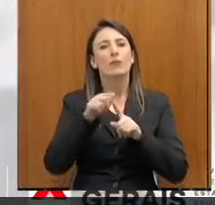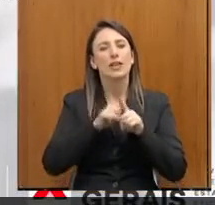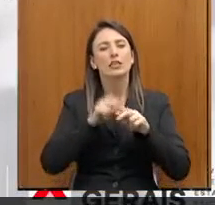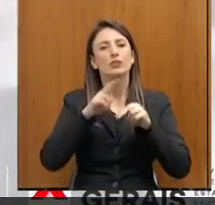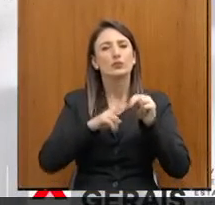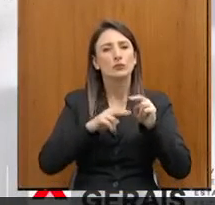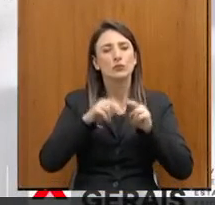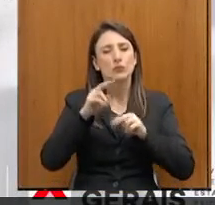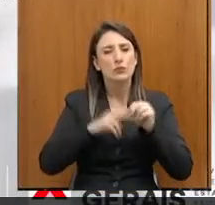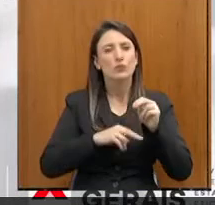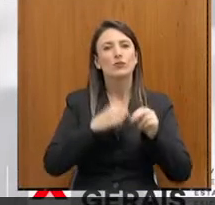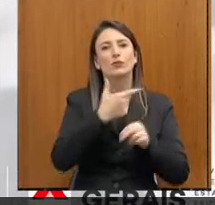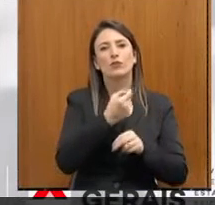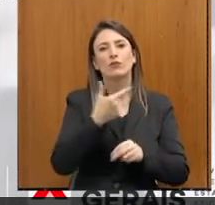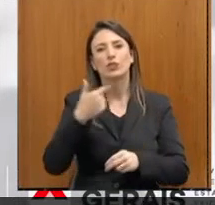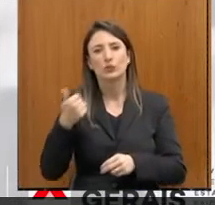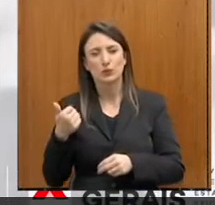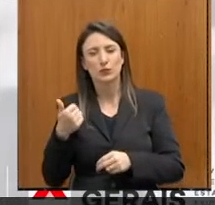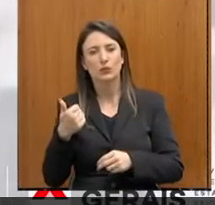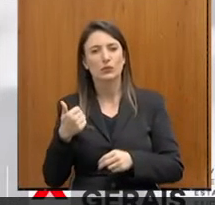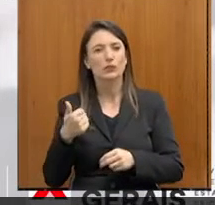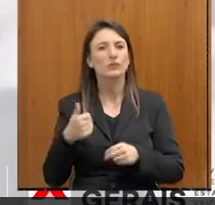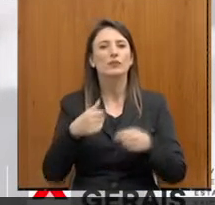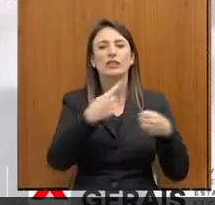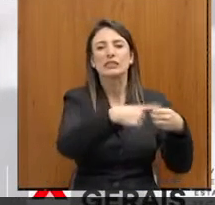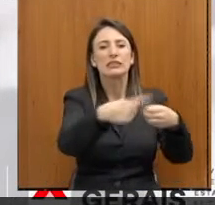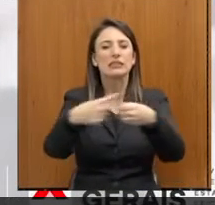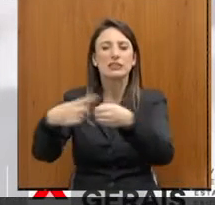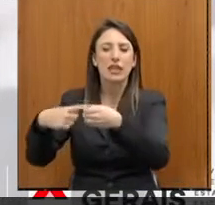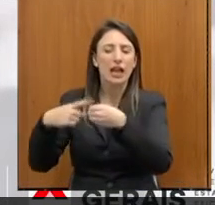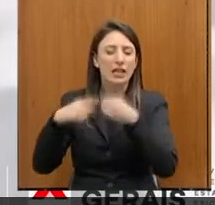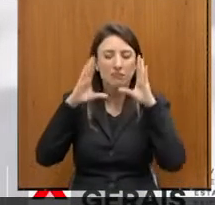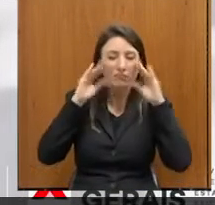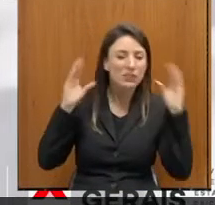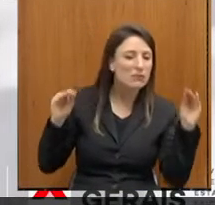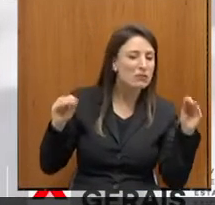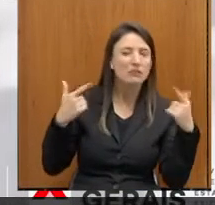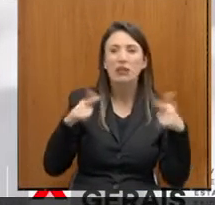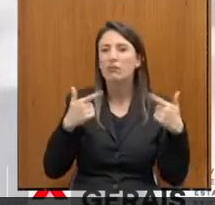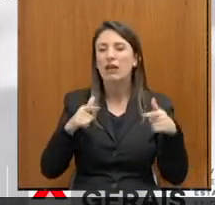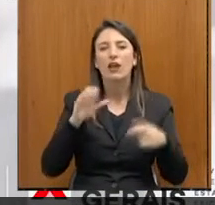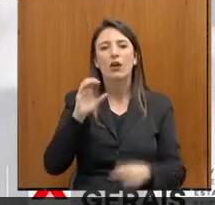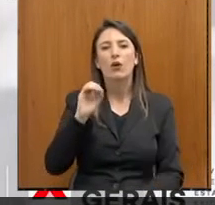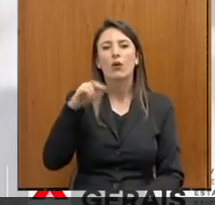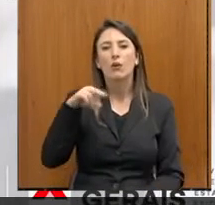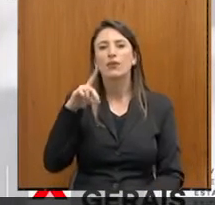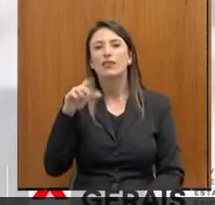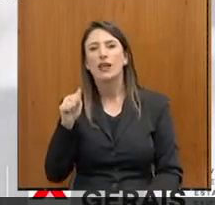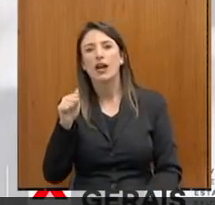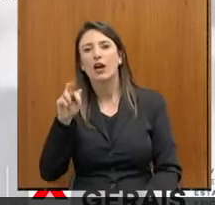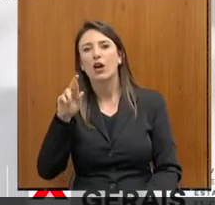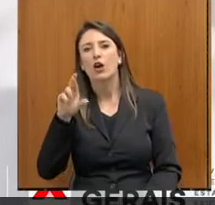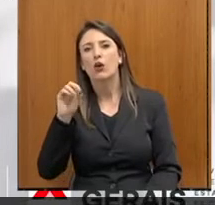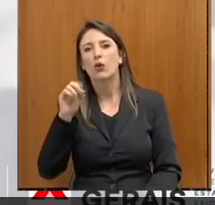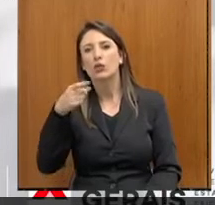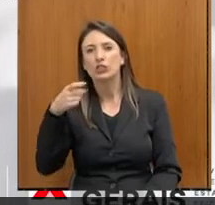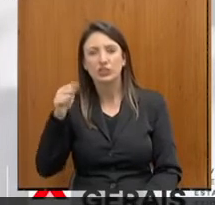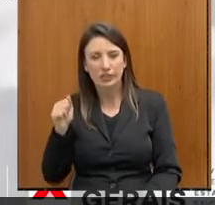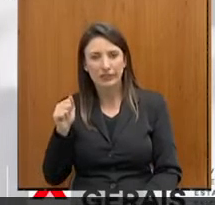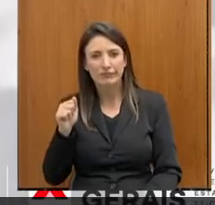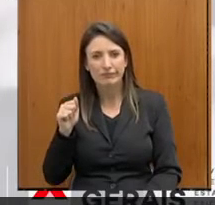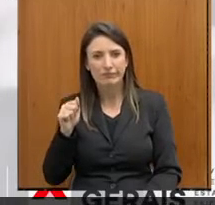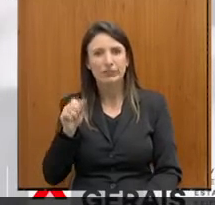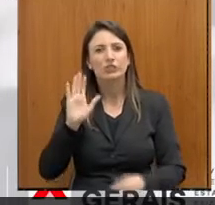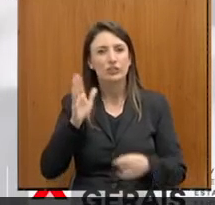nenhuma região encontra-se na onda roxa né passou um da Rocha o colapso passou e ele